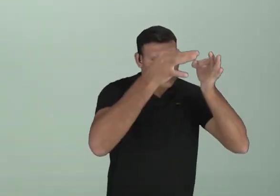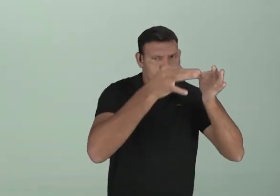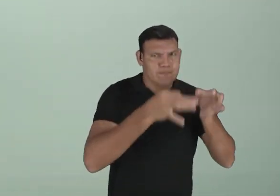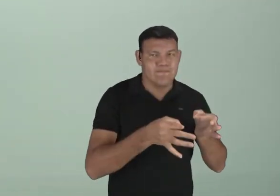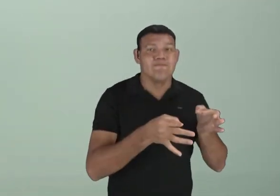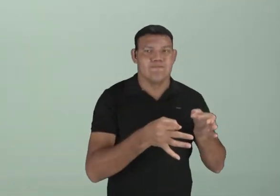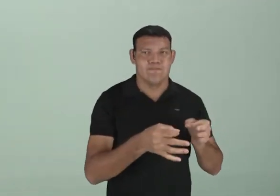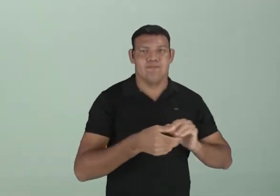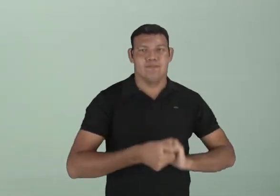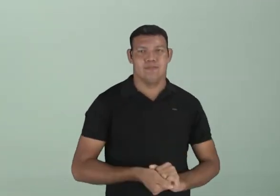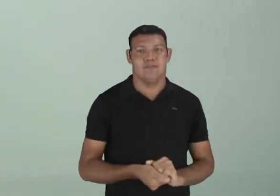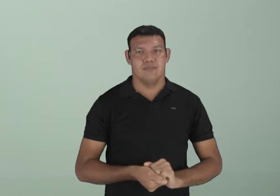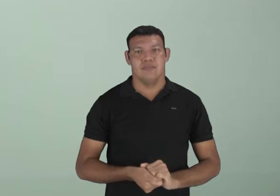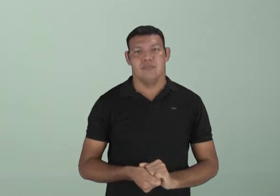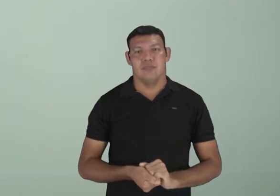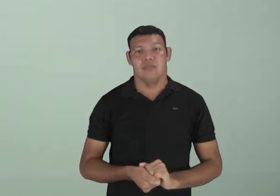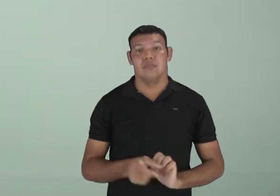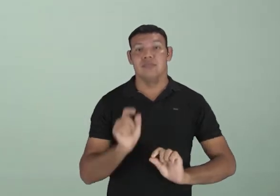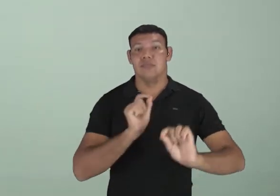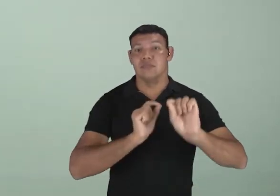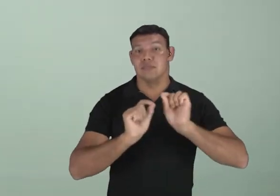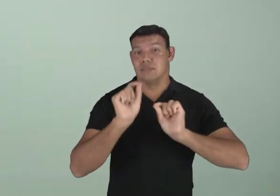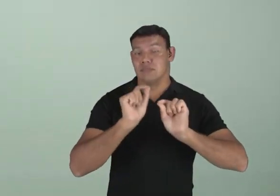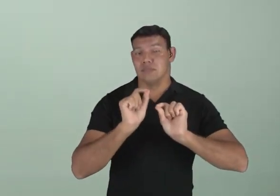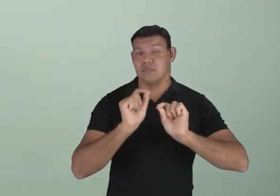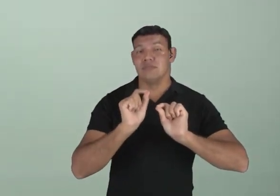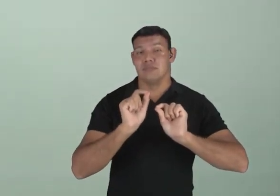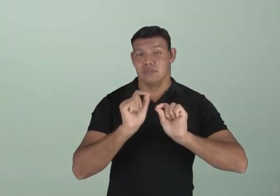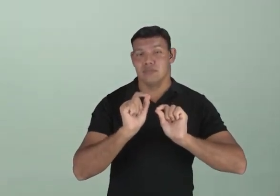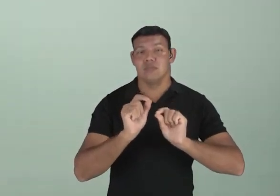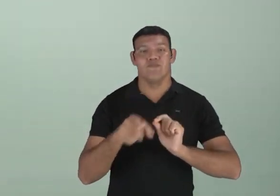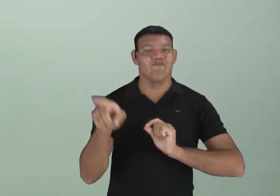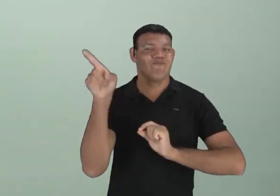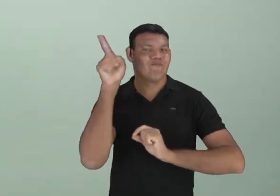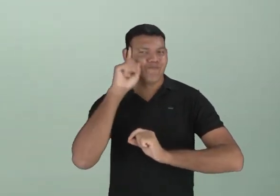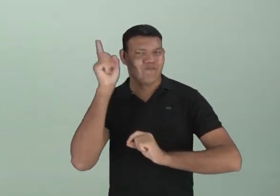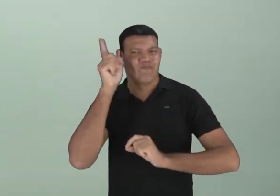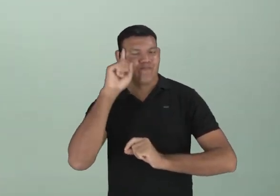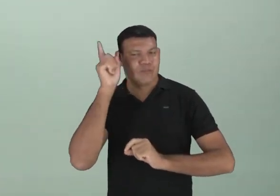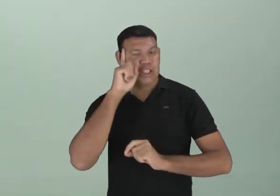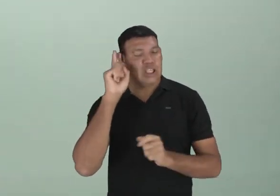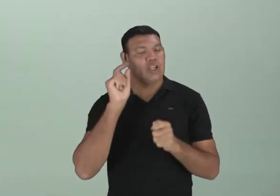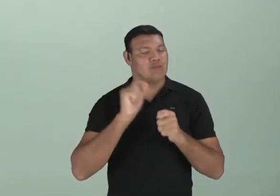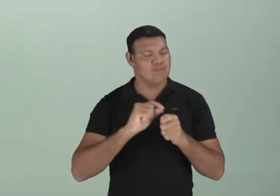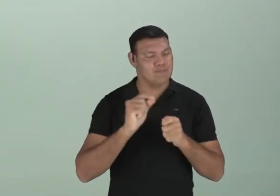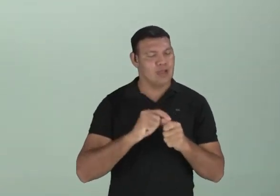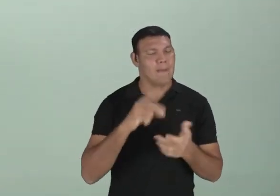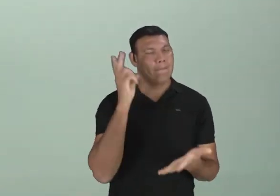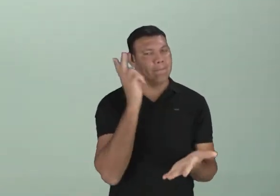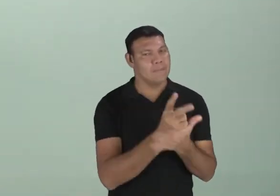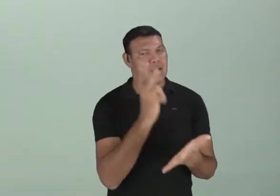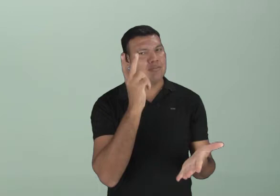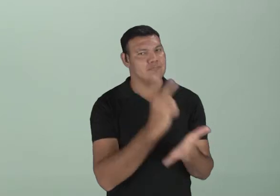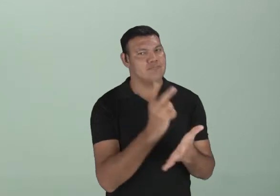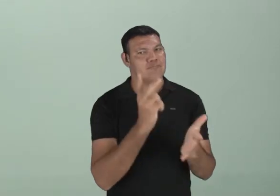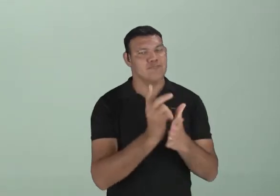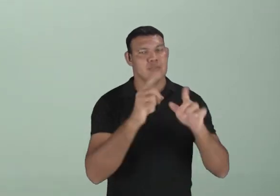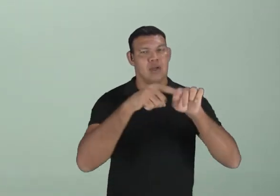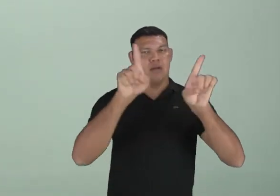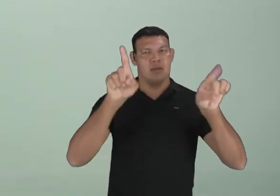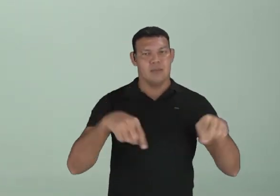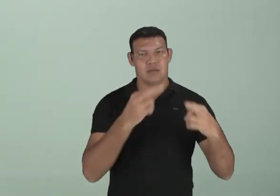processo produtivo. Eu quero dizer o quê? Que todos os dias ele realiza a mesma